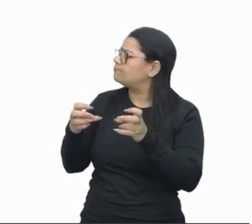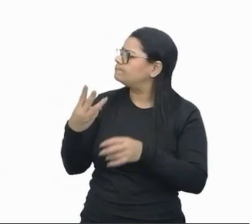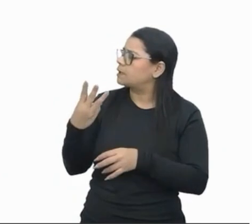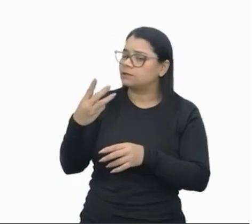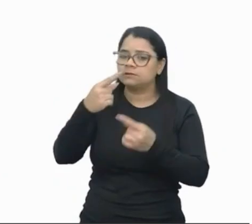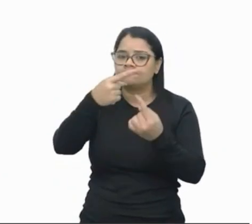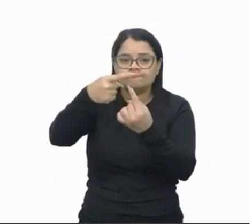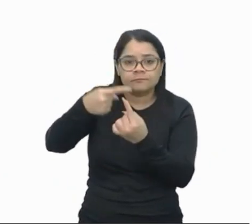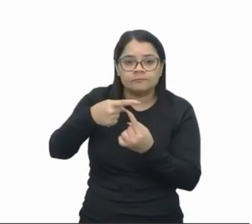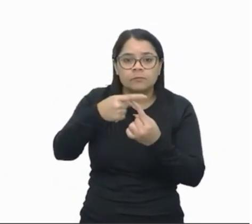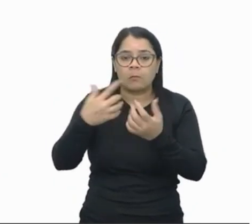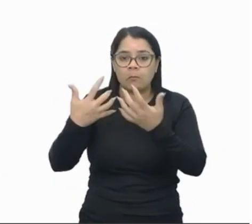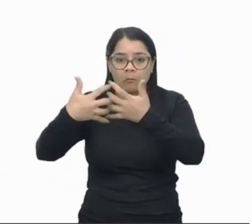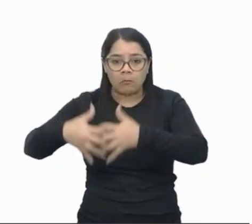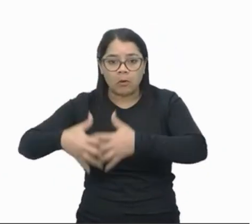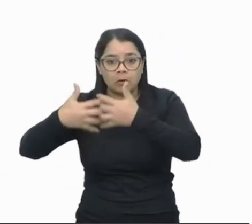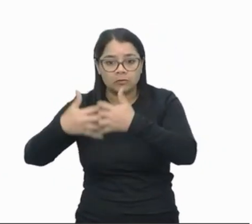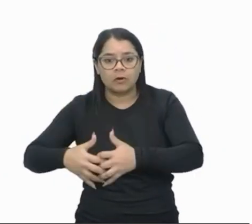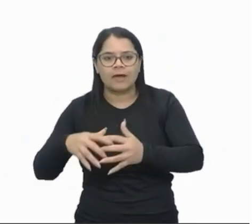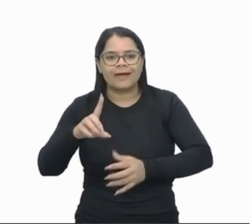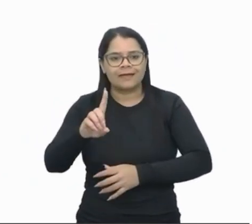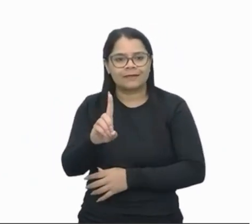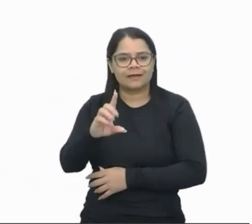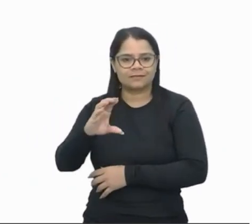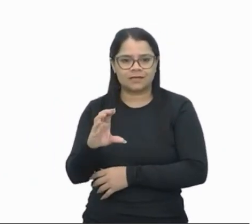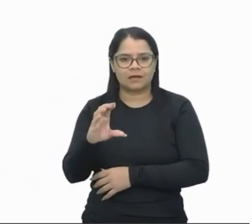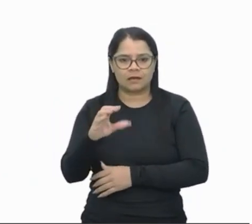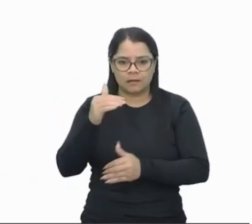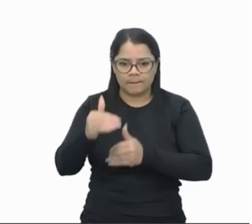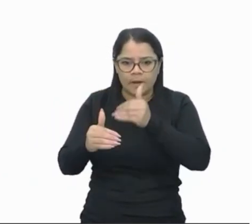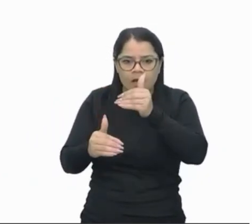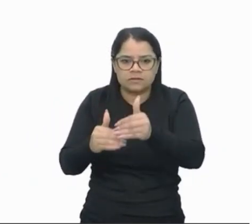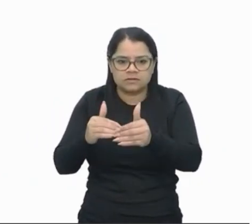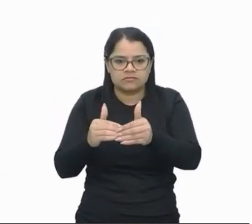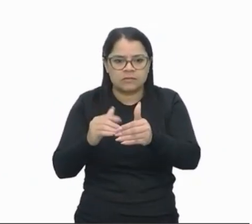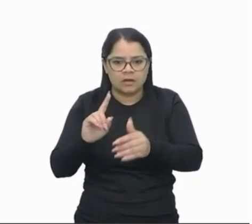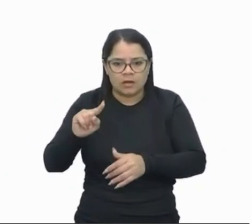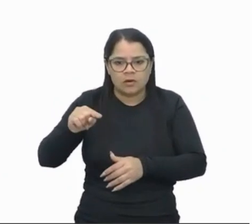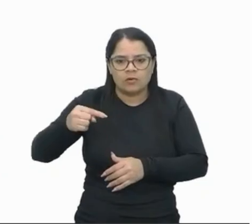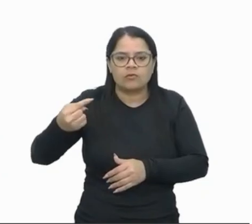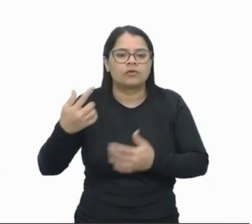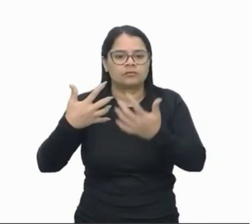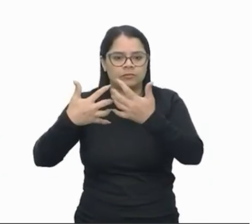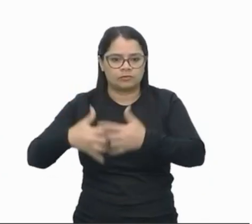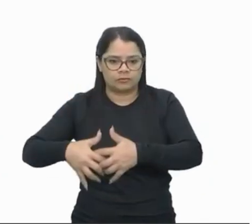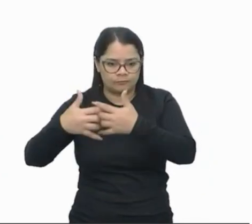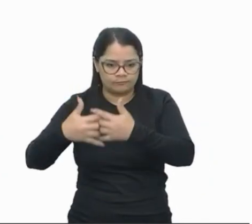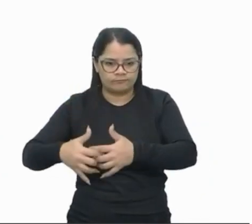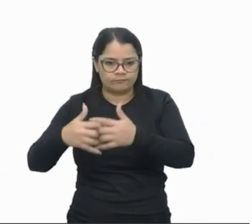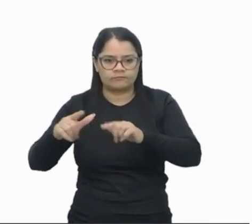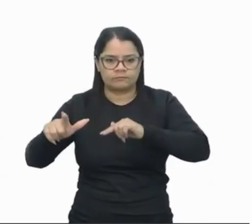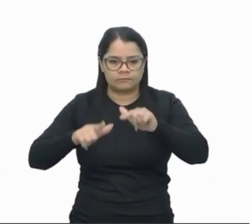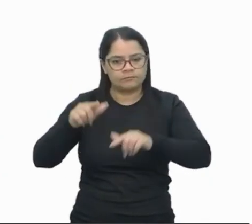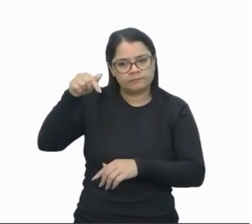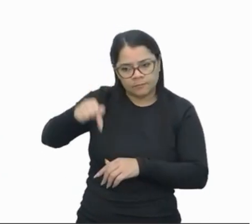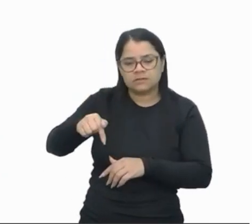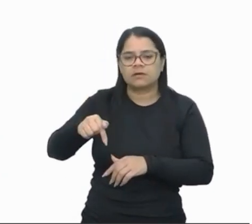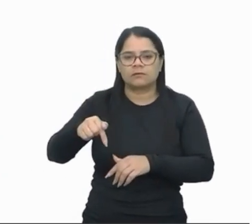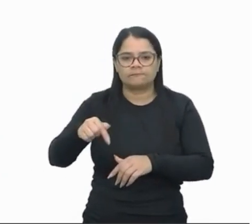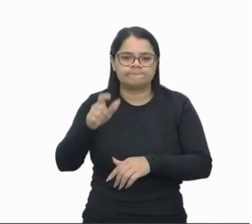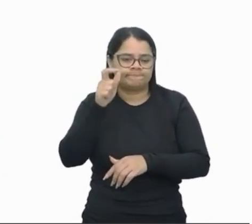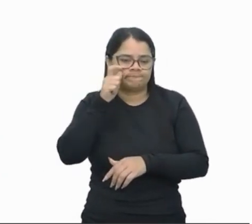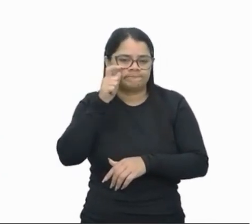de motores, os motores DC, os motores de passo e os servomotores, que é os que a gente vai trabalhar nessa aula, É